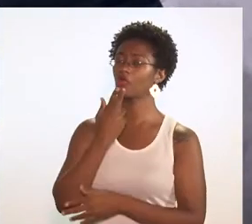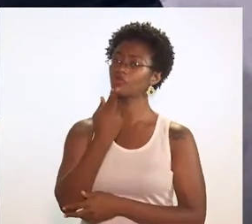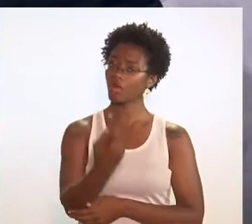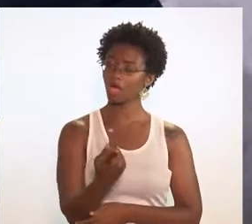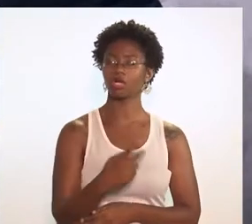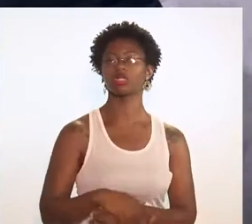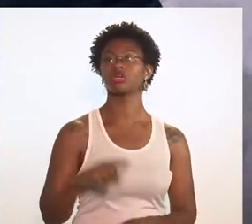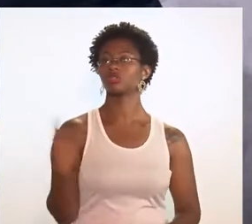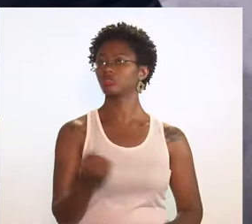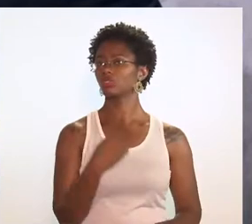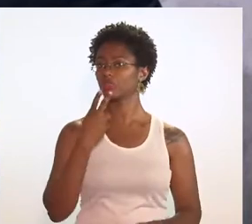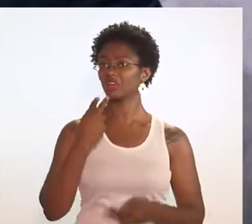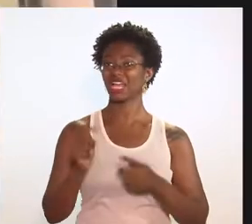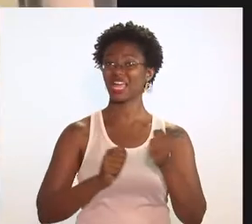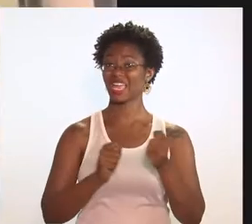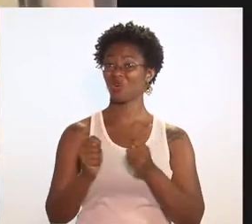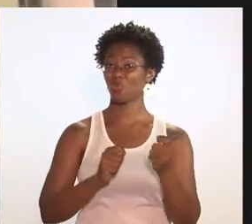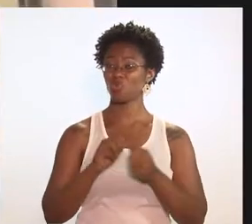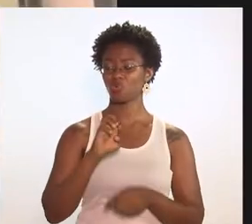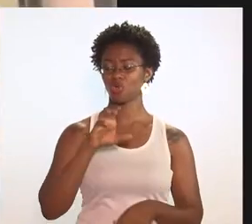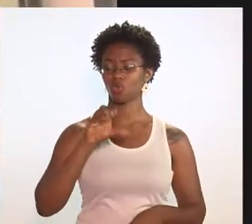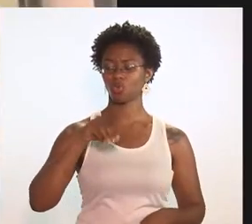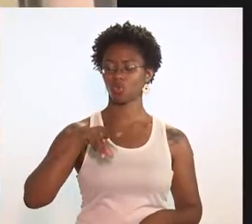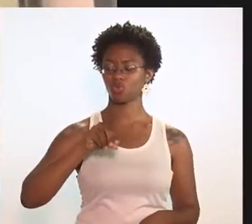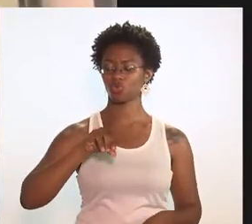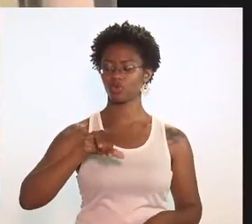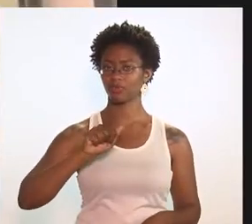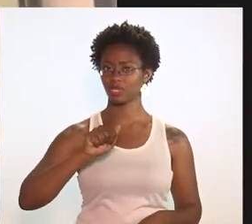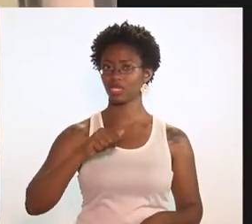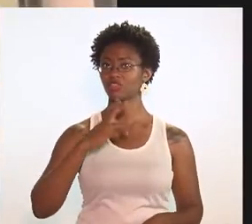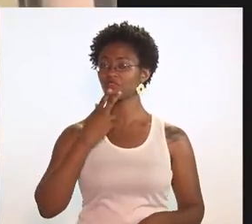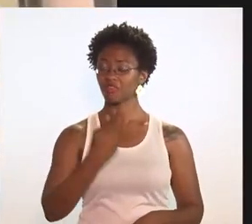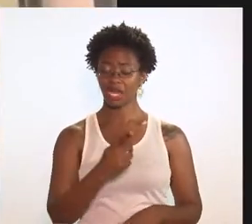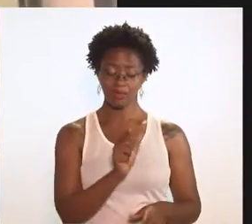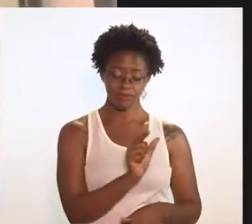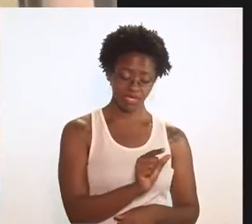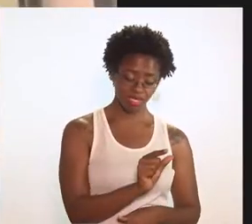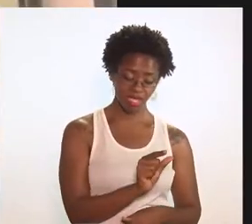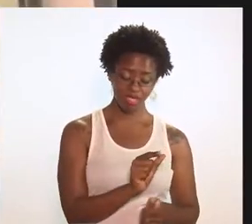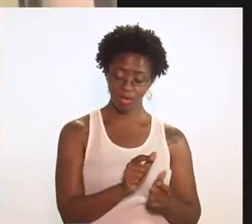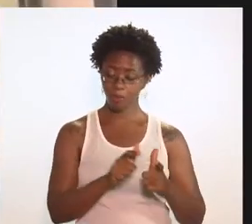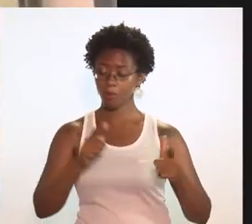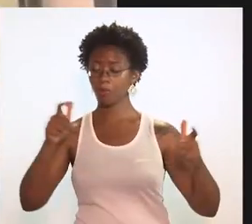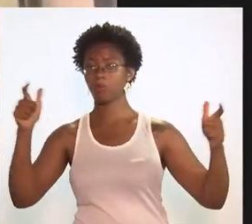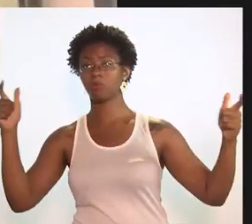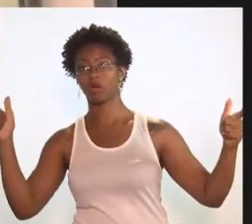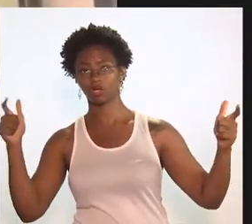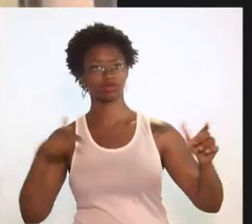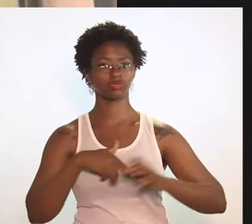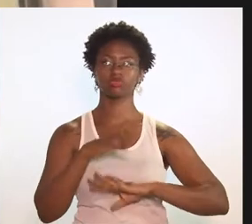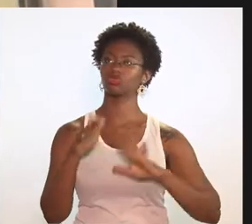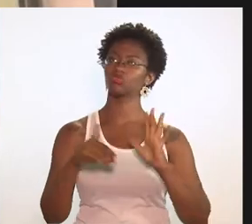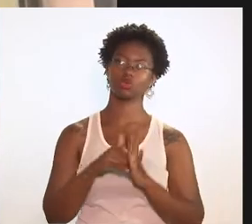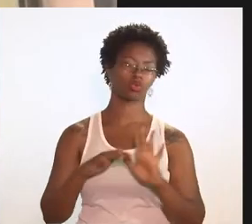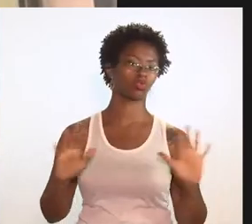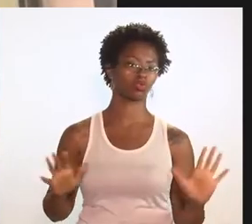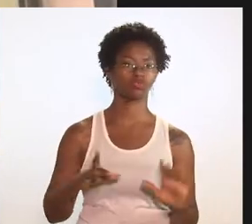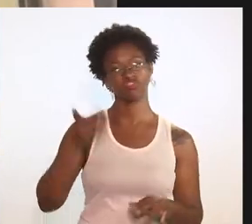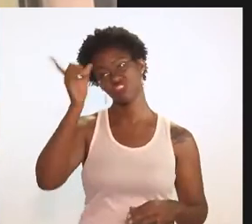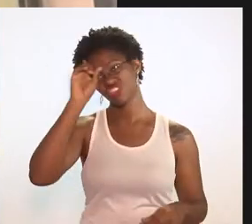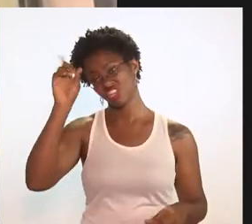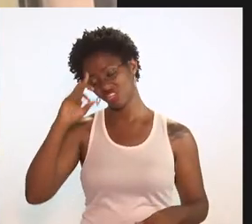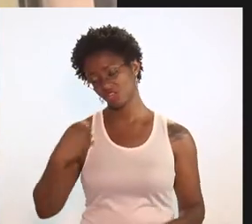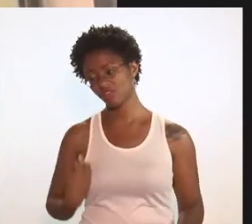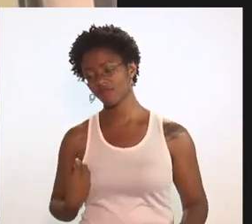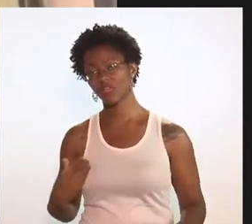fala de... Quando a gente usa o termo economia, né, você vai desde o macro até o micro econômico, né? Desde